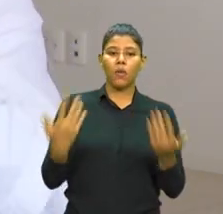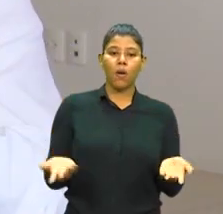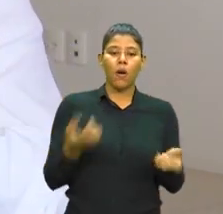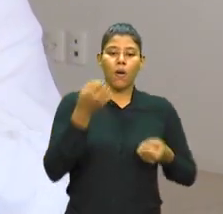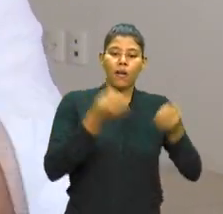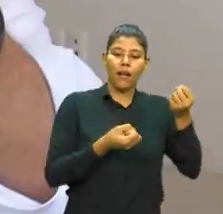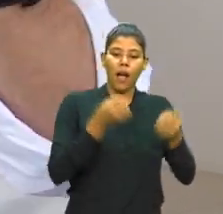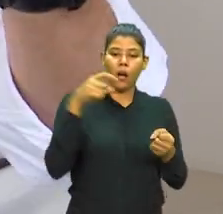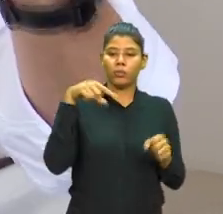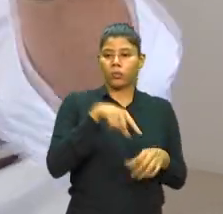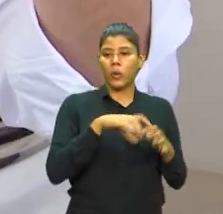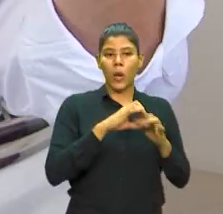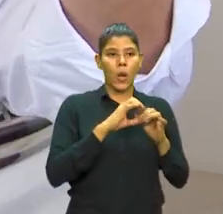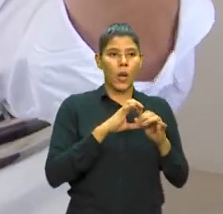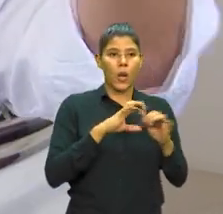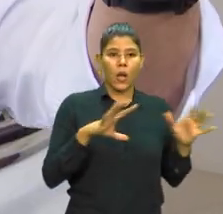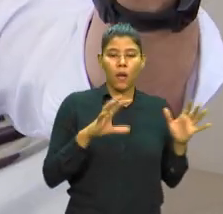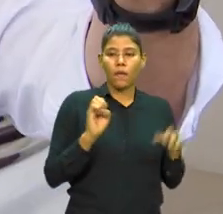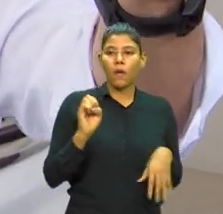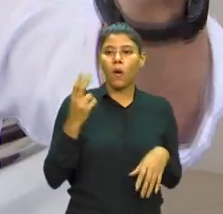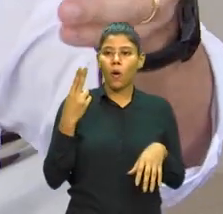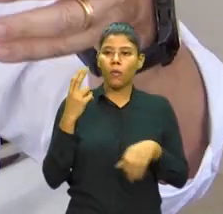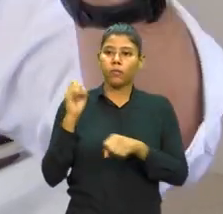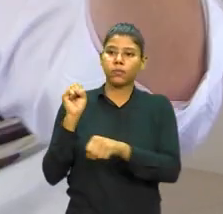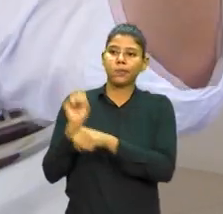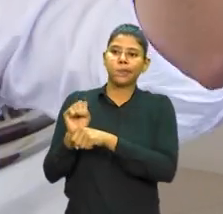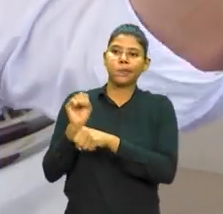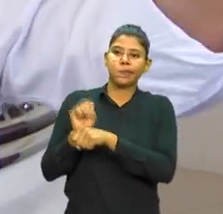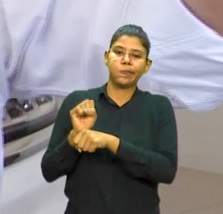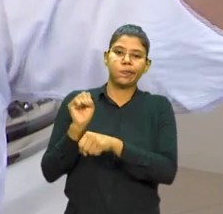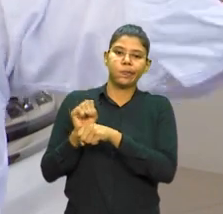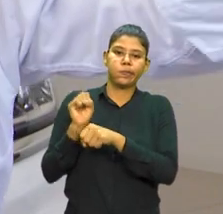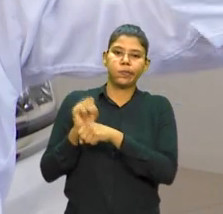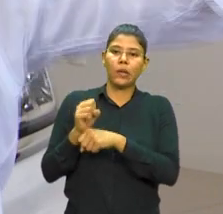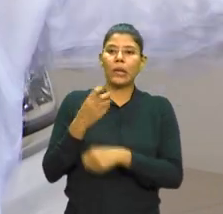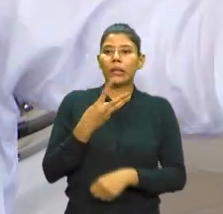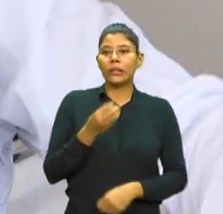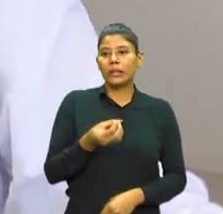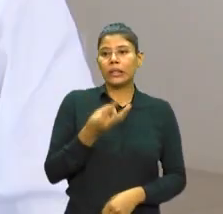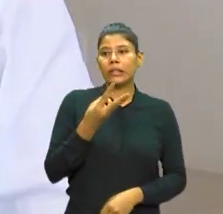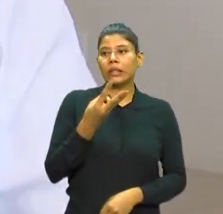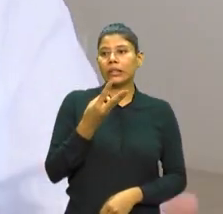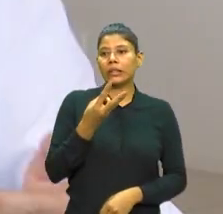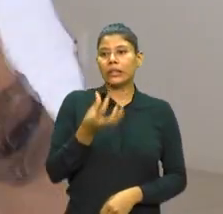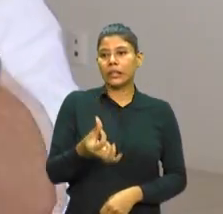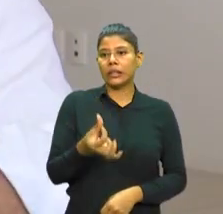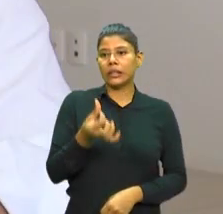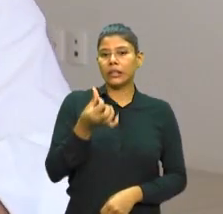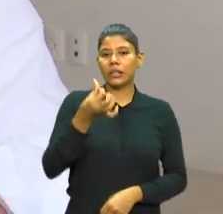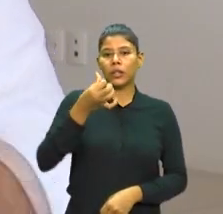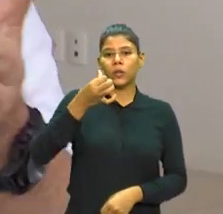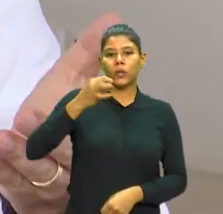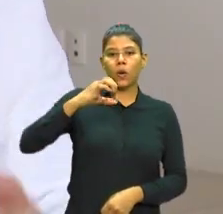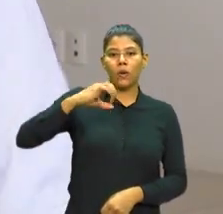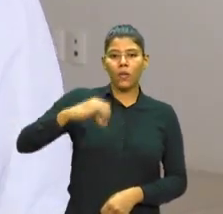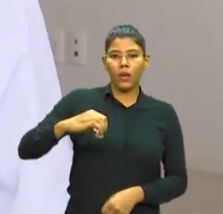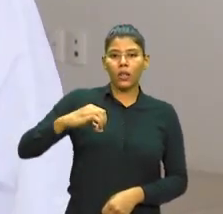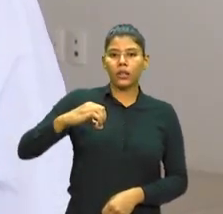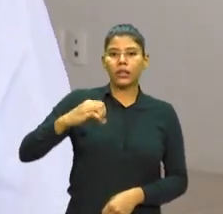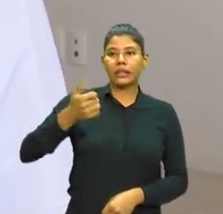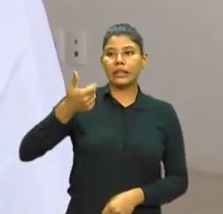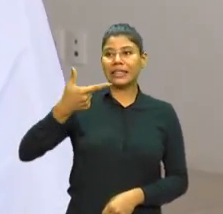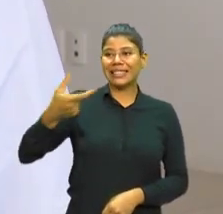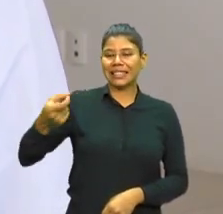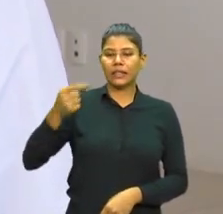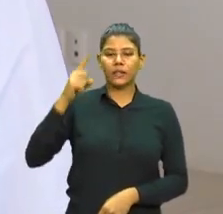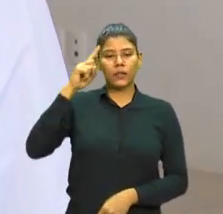aqueles cuja lista de espera tem uma expectativa de recebimento em 30 60 90 120 dias deixando ao consumidor a